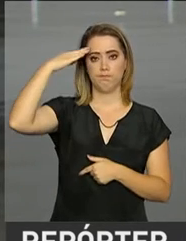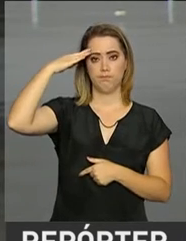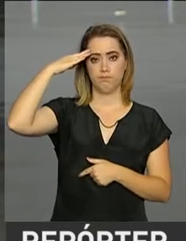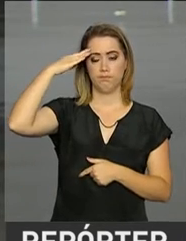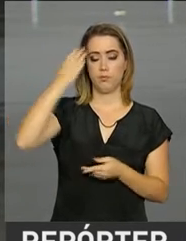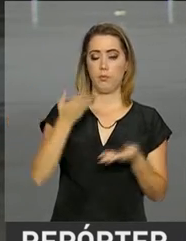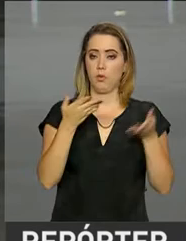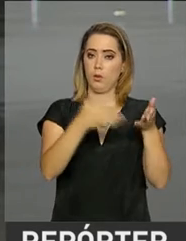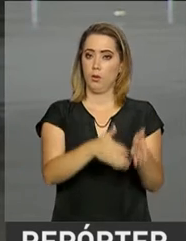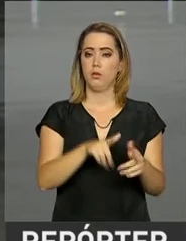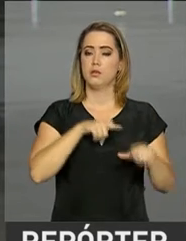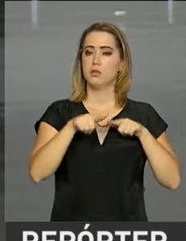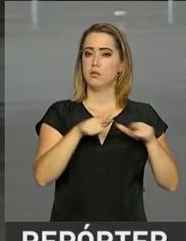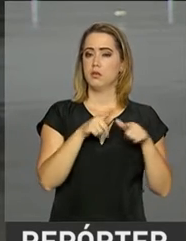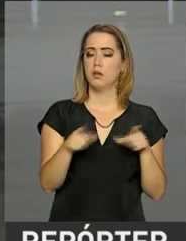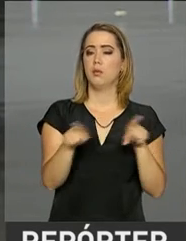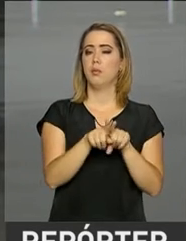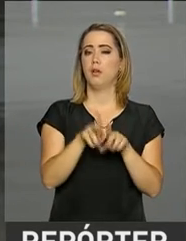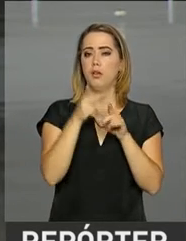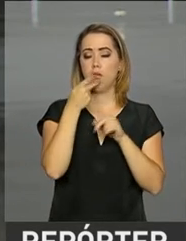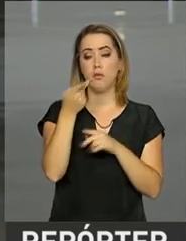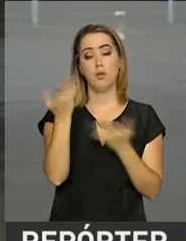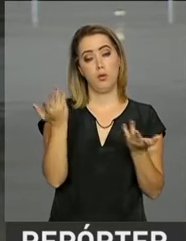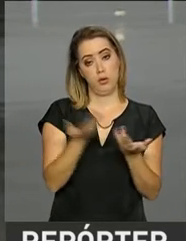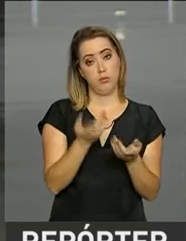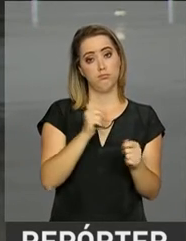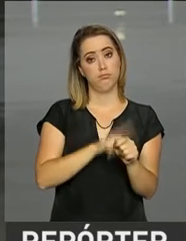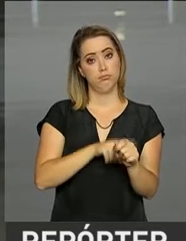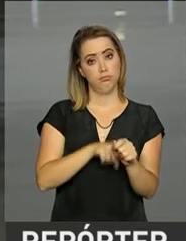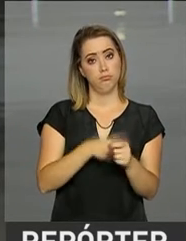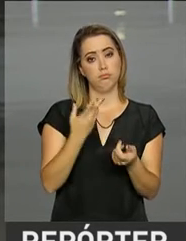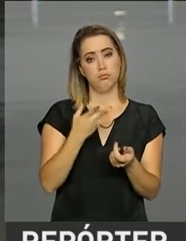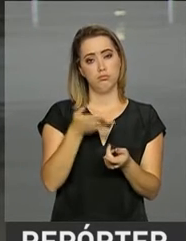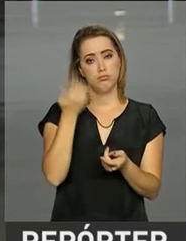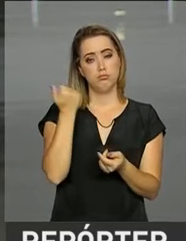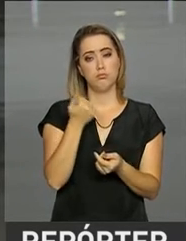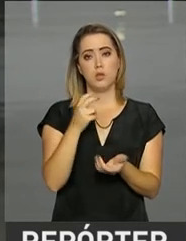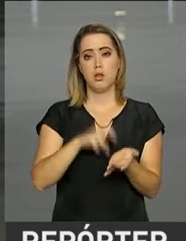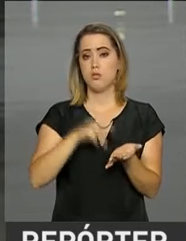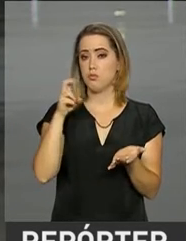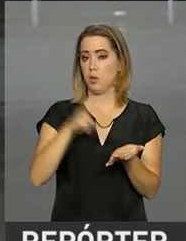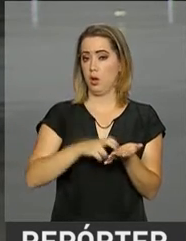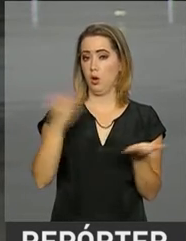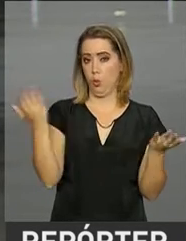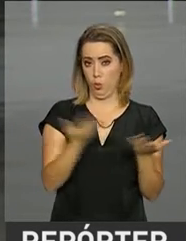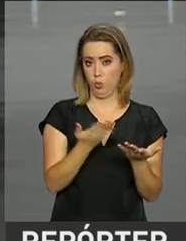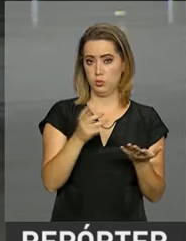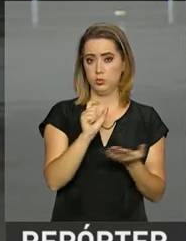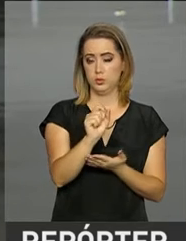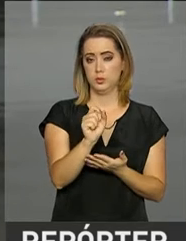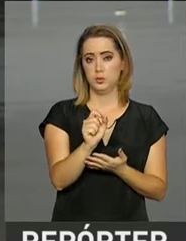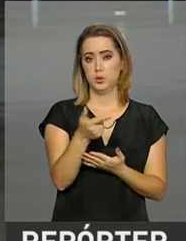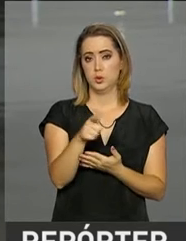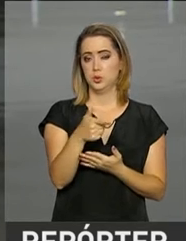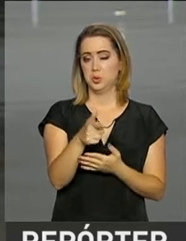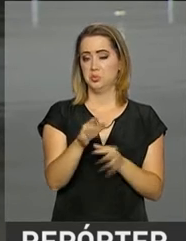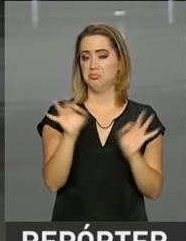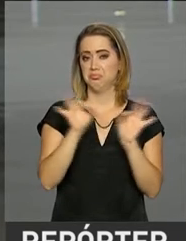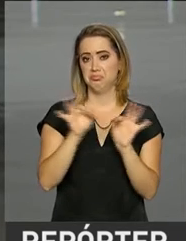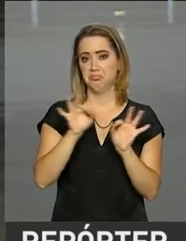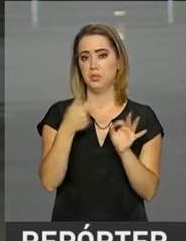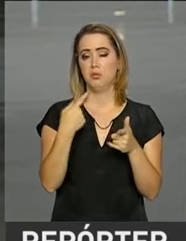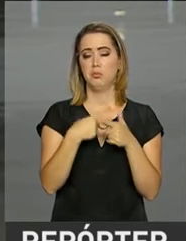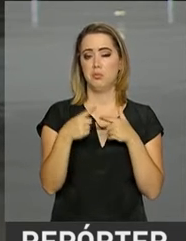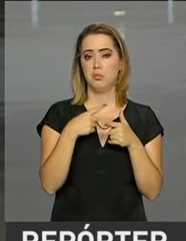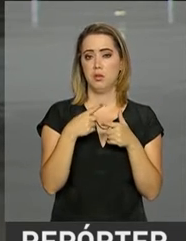nesta ação e disse que até aquele momento a entrevista ocorreu na manhã desta quarta feira em brasília não havia ocorrido nenhuma